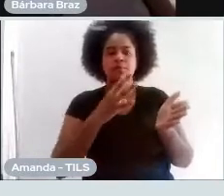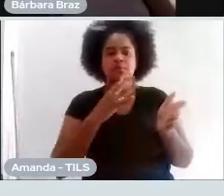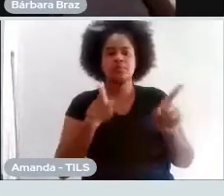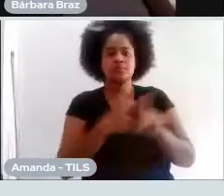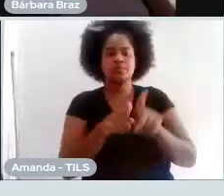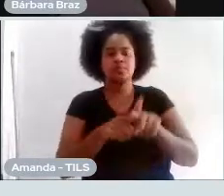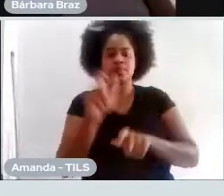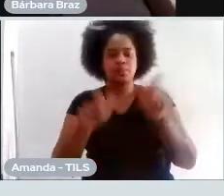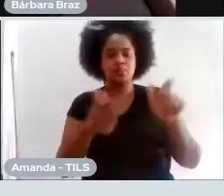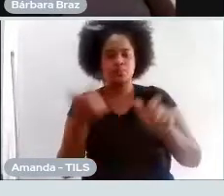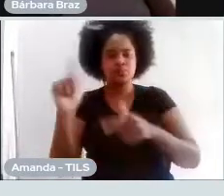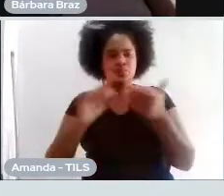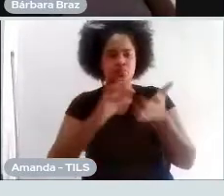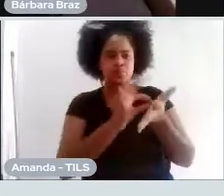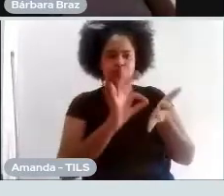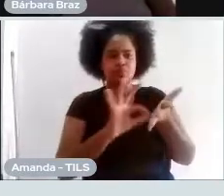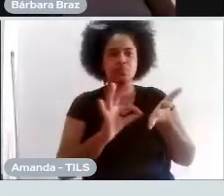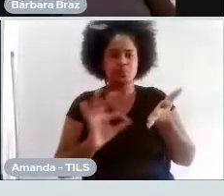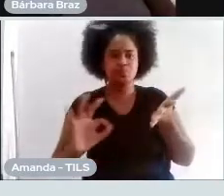mas